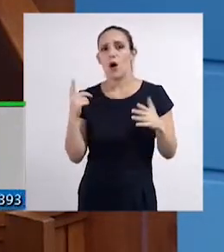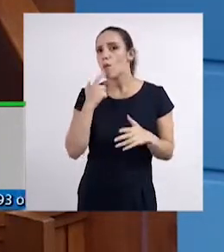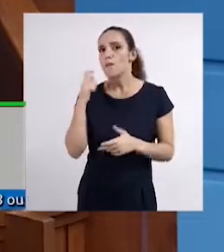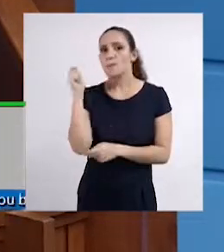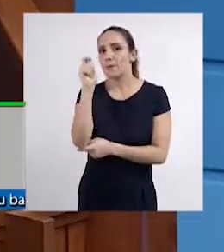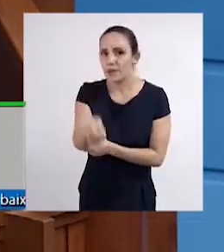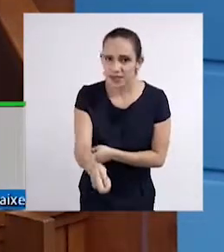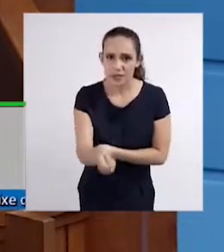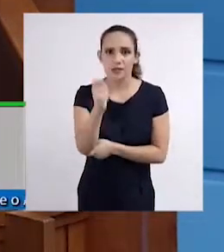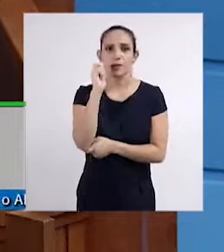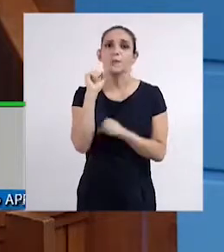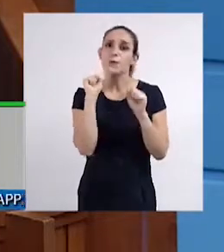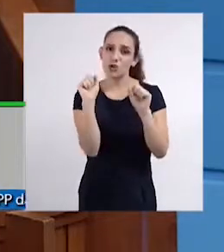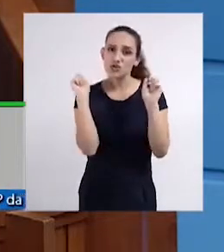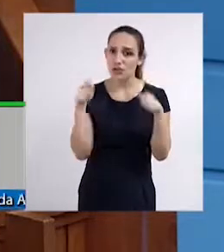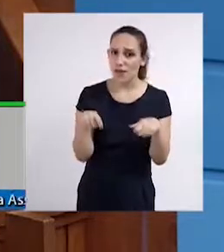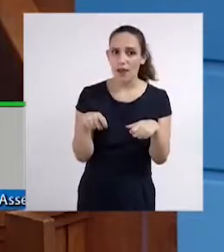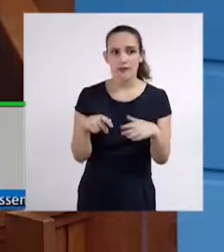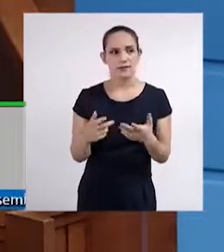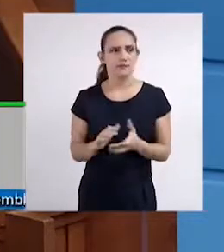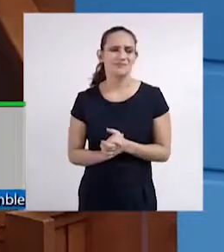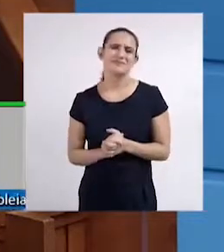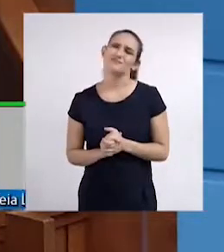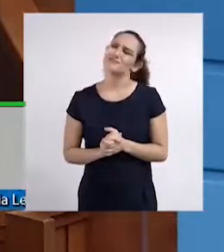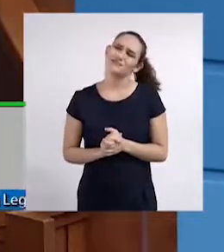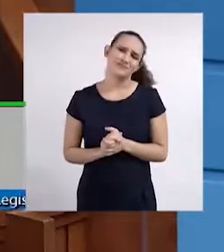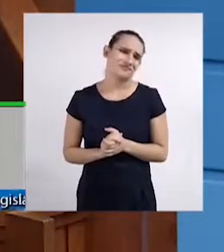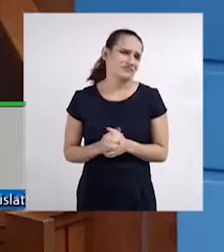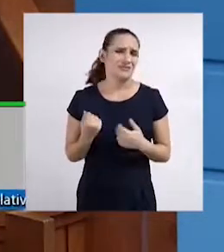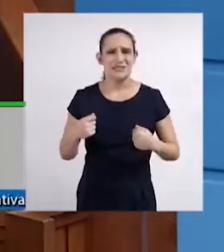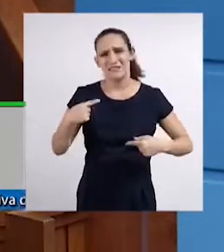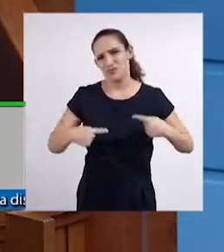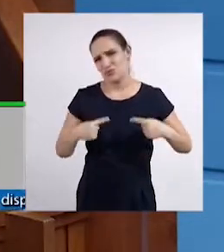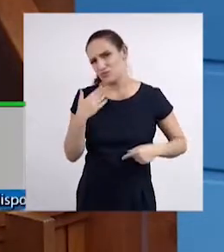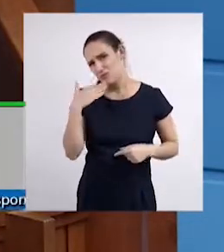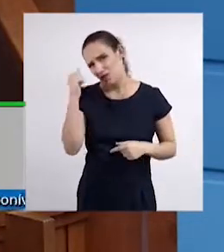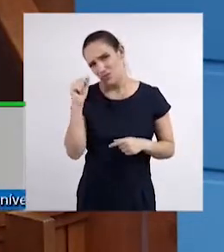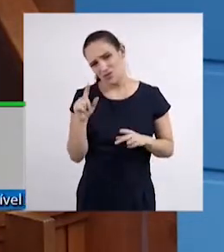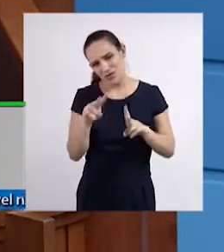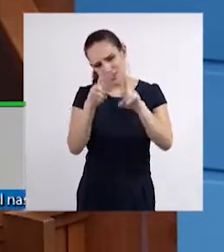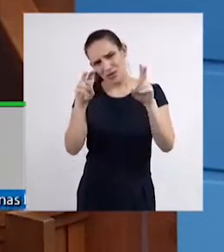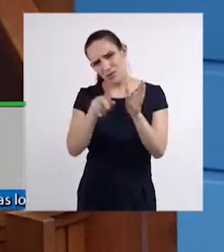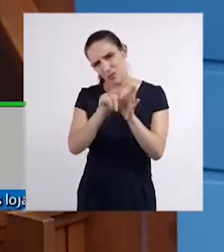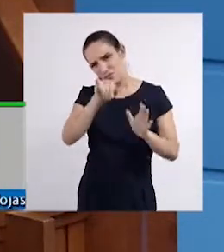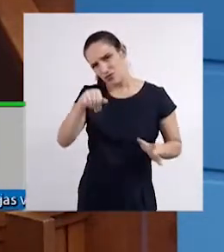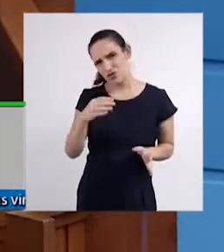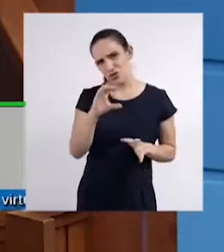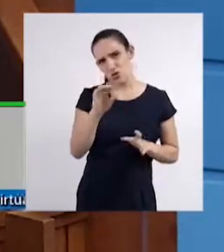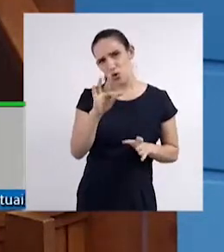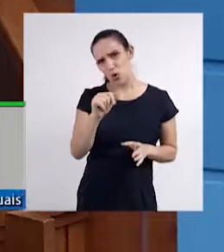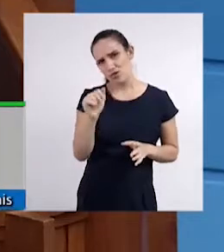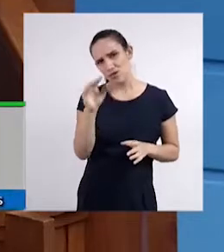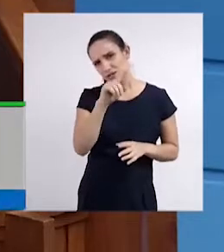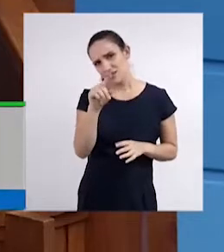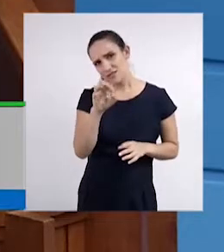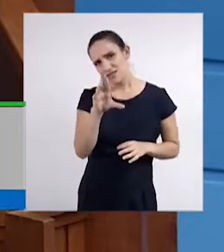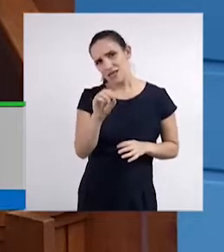Então eu vejo que essa cota zero, ela precisa ser melhor discutida. Eu